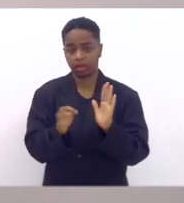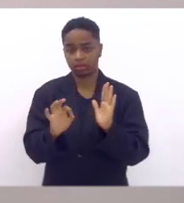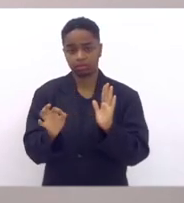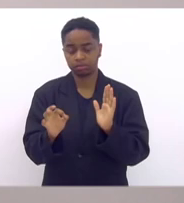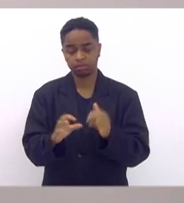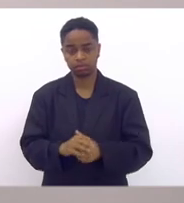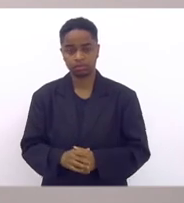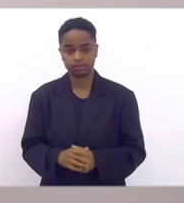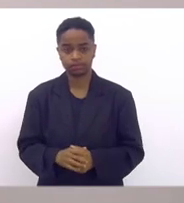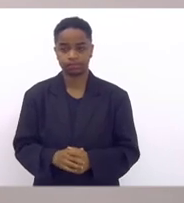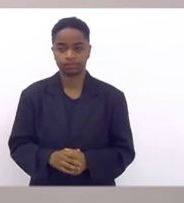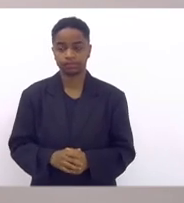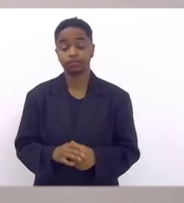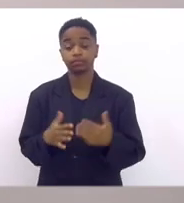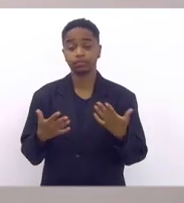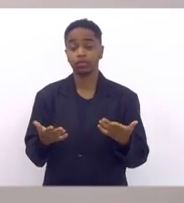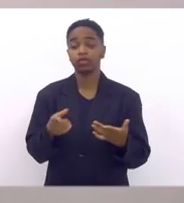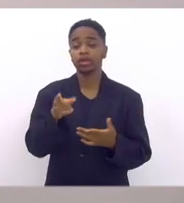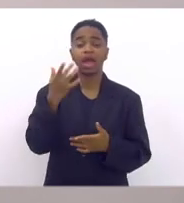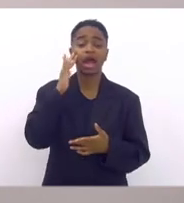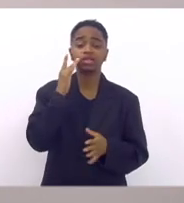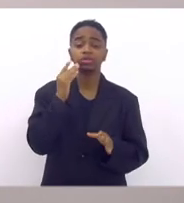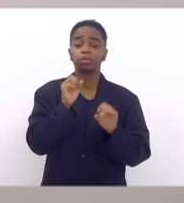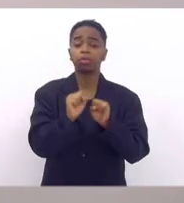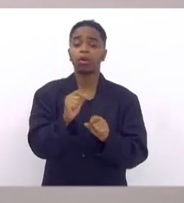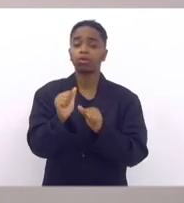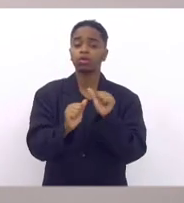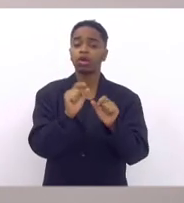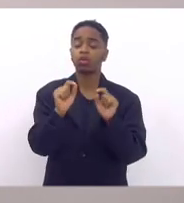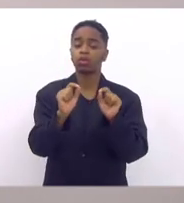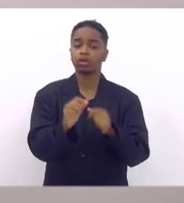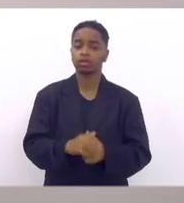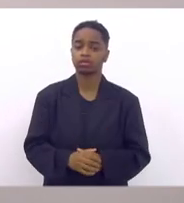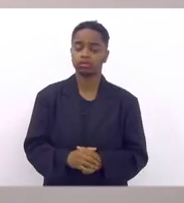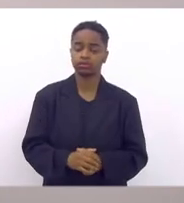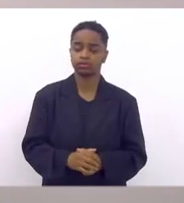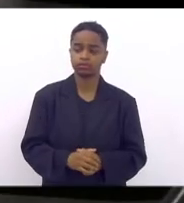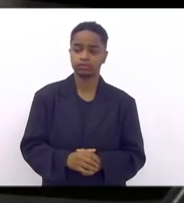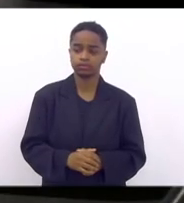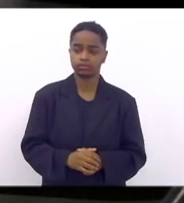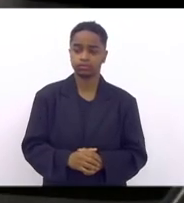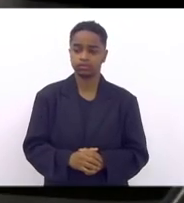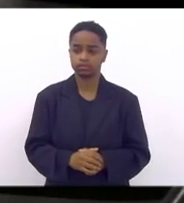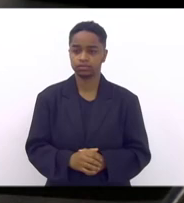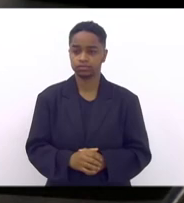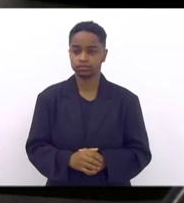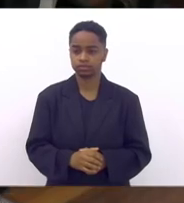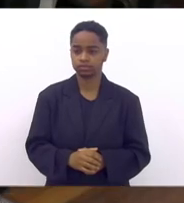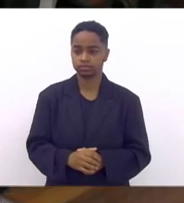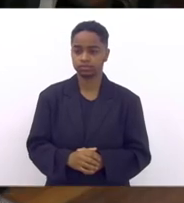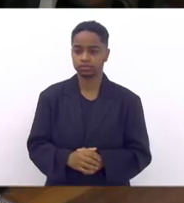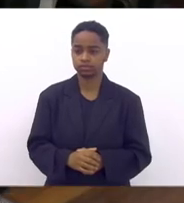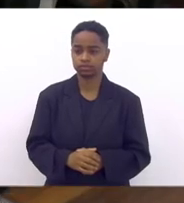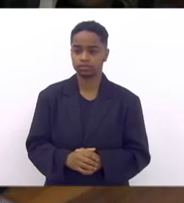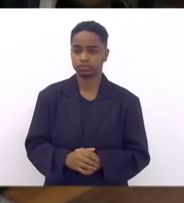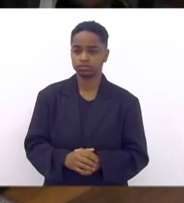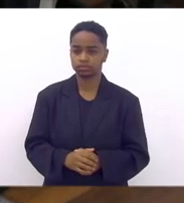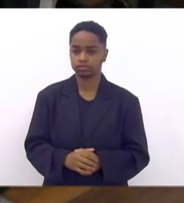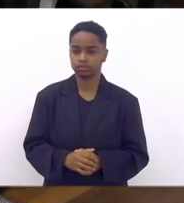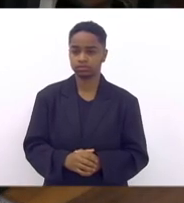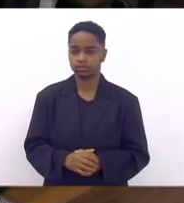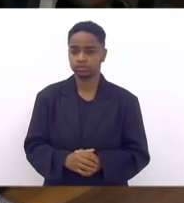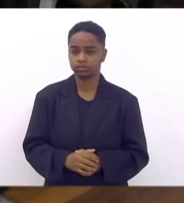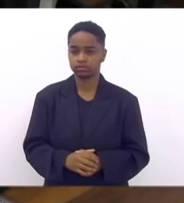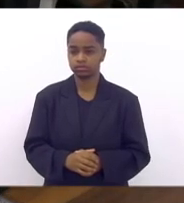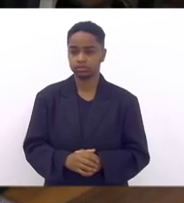vale o que que você acha que poderia mudar com relação a isso Presidente quer fazer questão de ordem antes da resposta